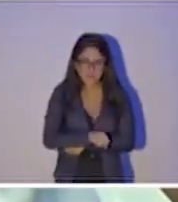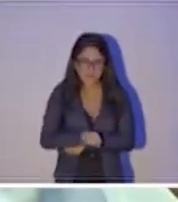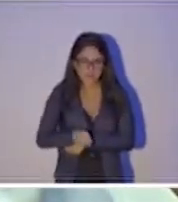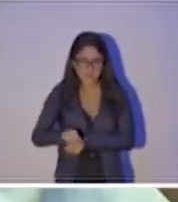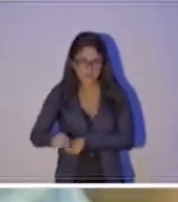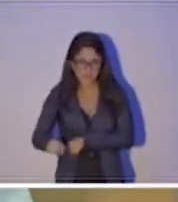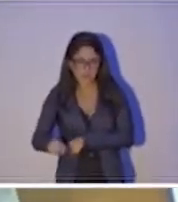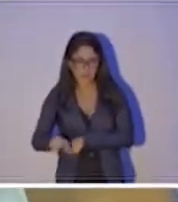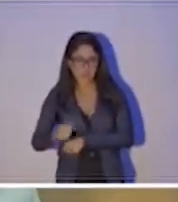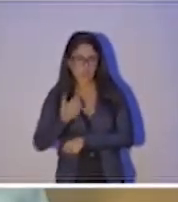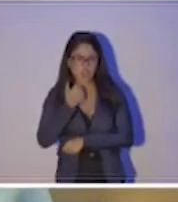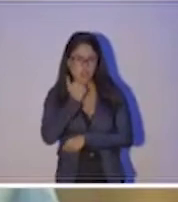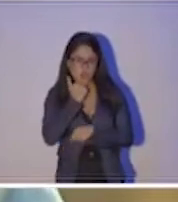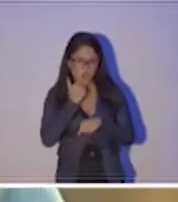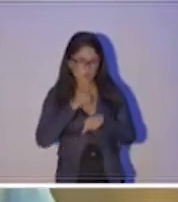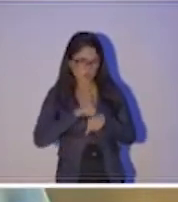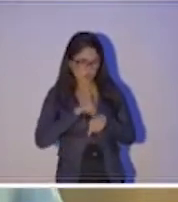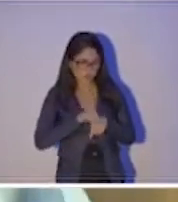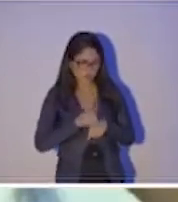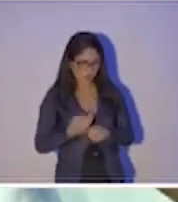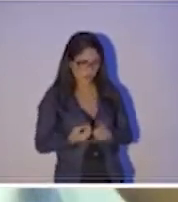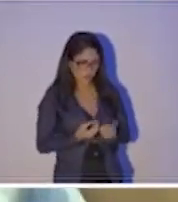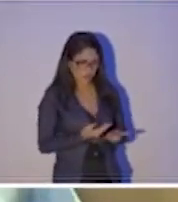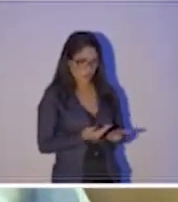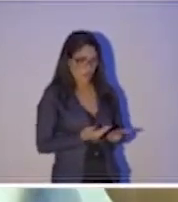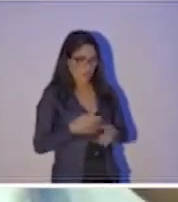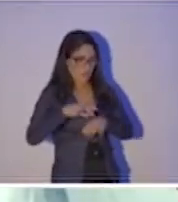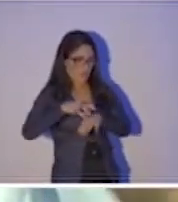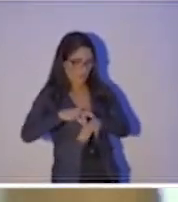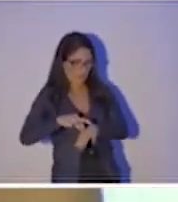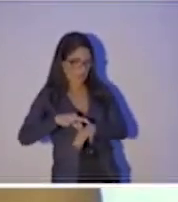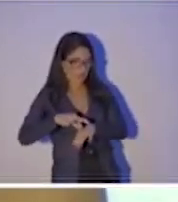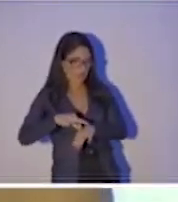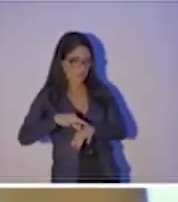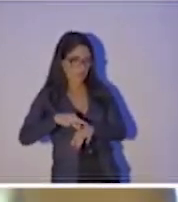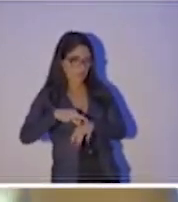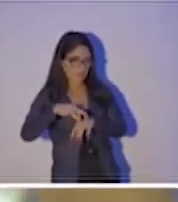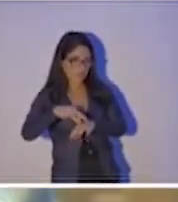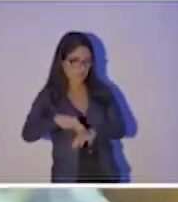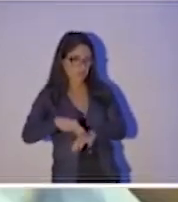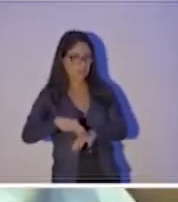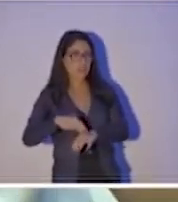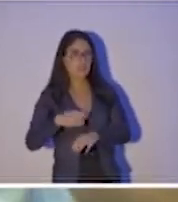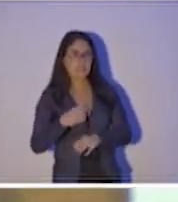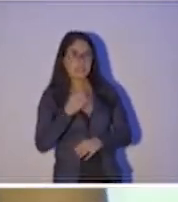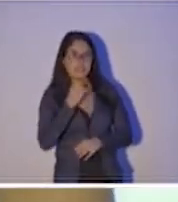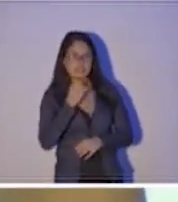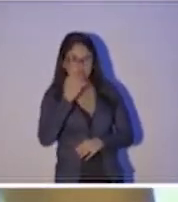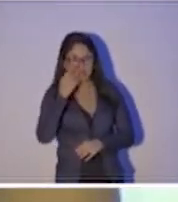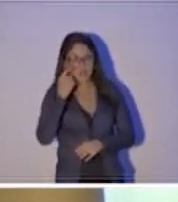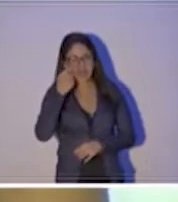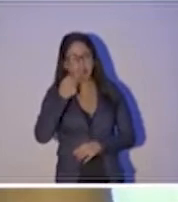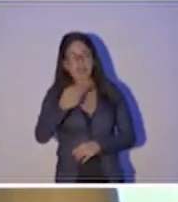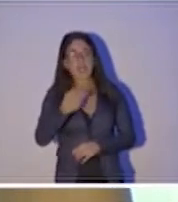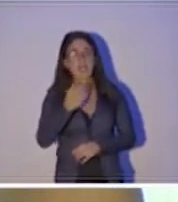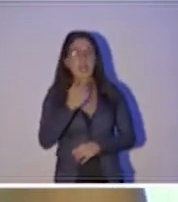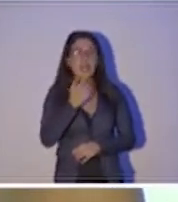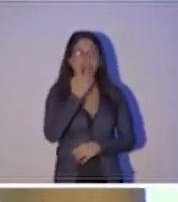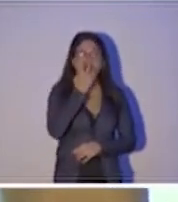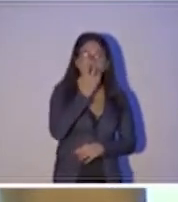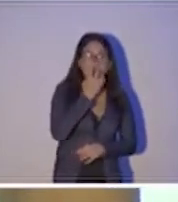frente dele e um filé, ele não vai querer comer osso. Dizem que cachorro só gosta de osso, mas se botar um osso e um filé, ele vai querer comer o